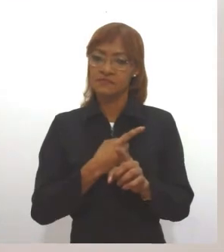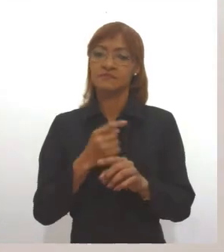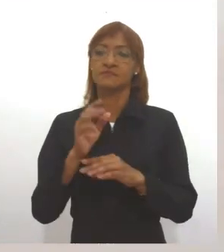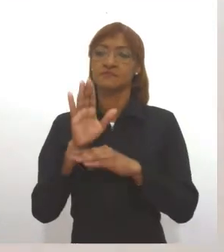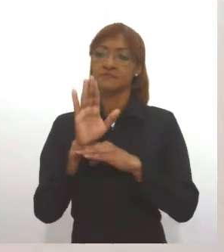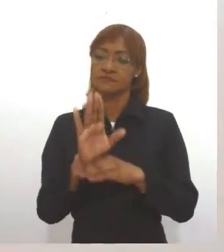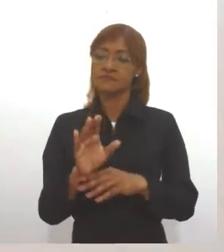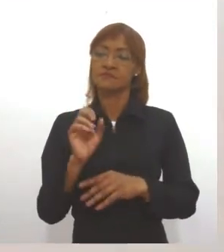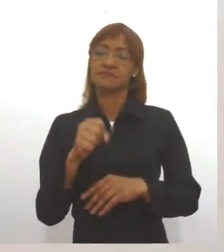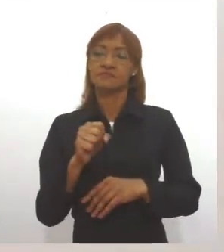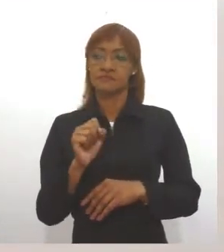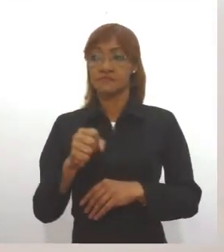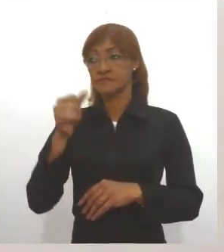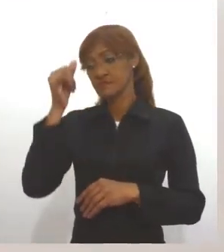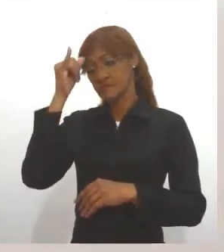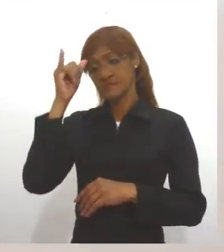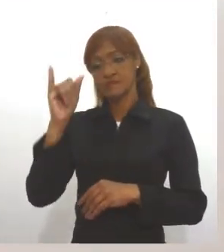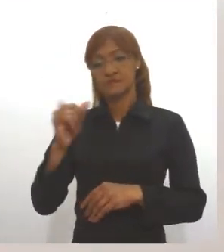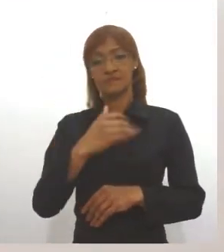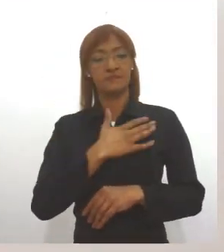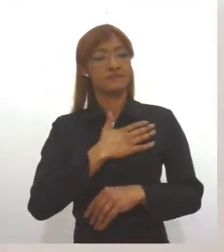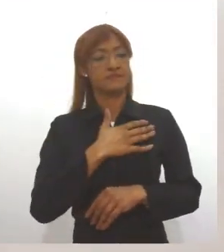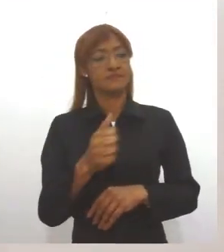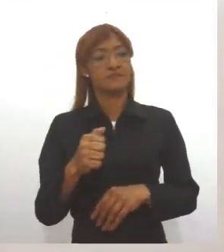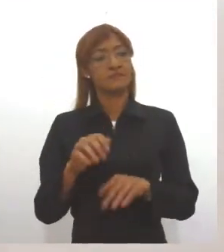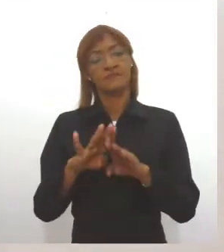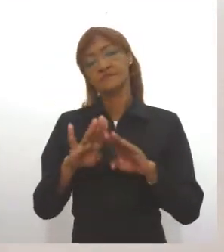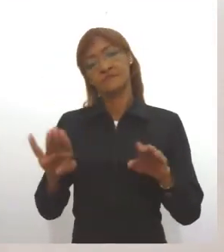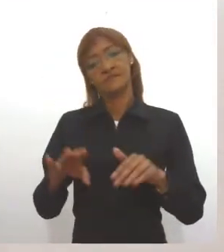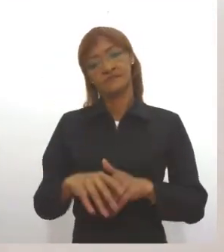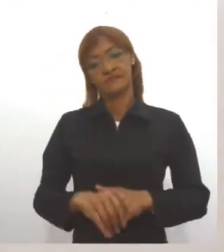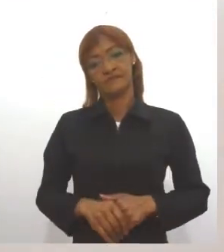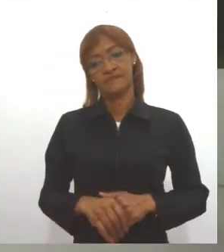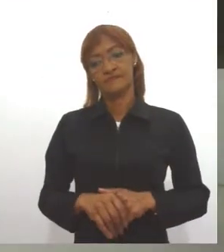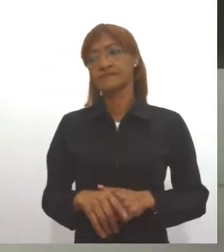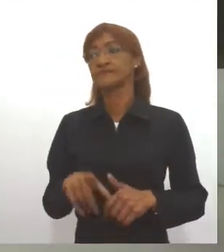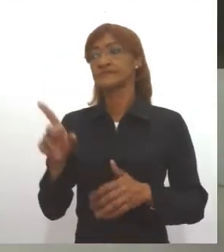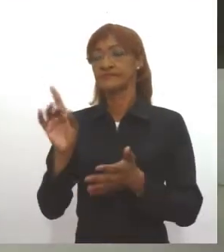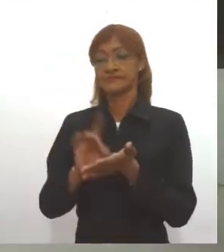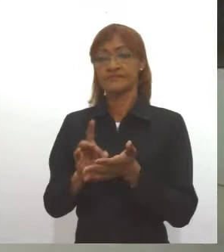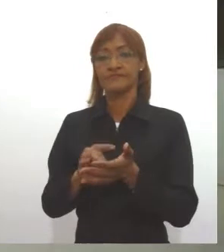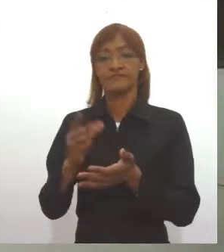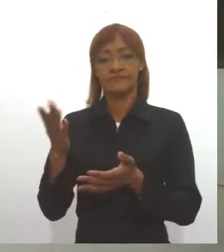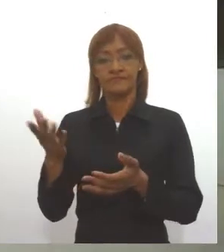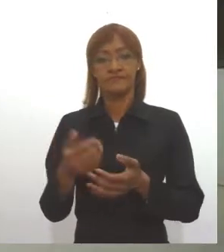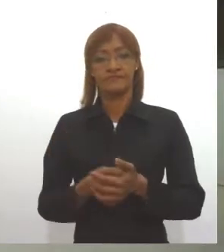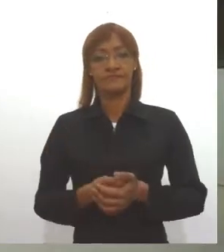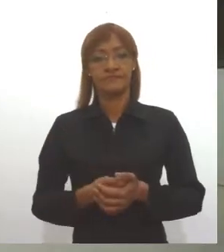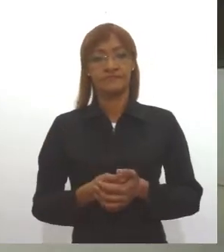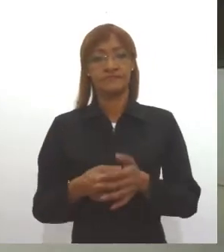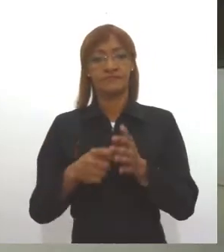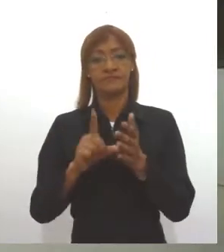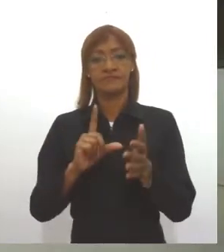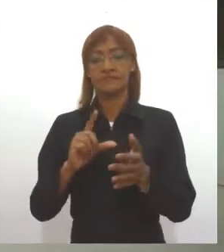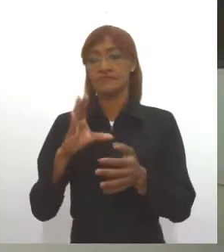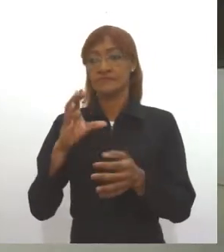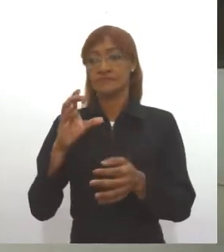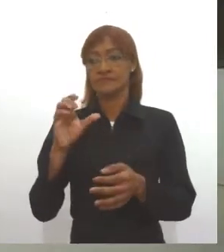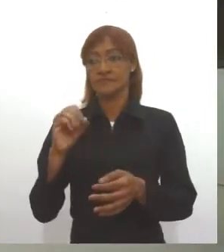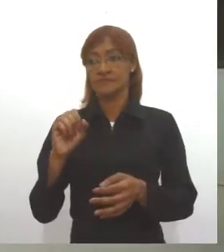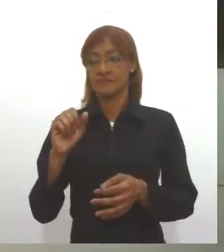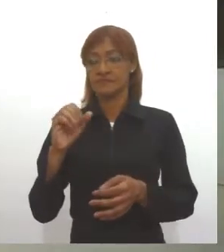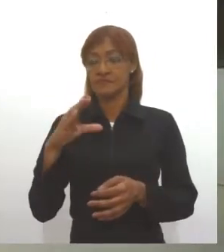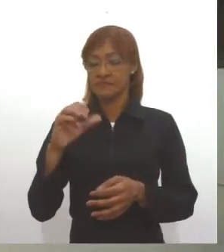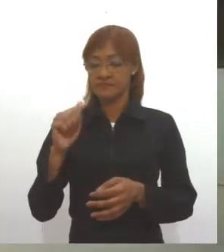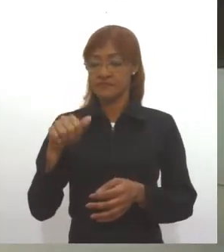para a prevenção ao suicídio quando agimos dessa forma. Exatamente. E o assunto, né, como o Caio mesmo já comentou, é um